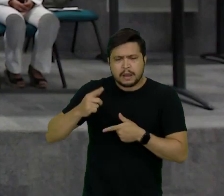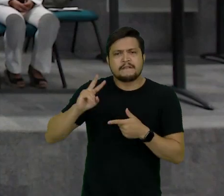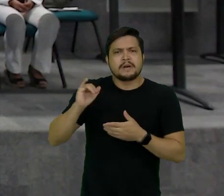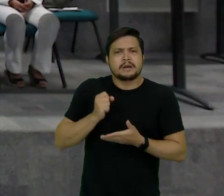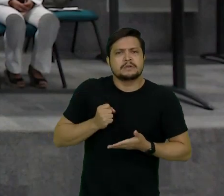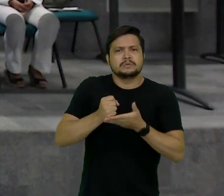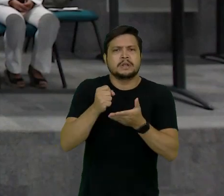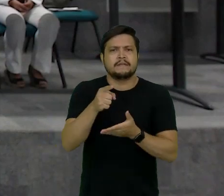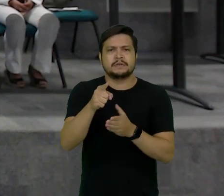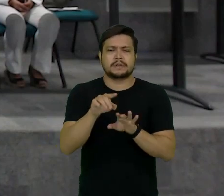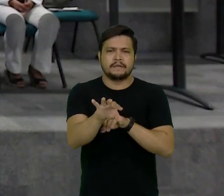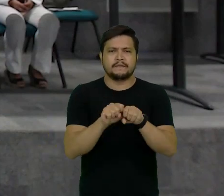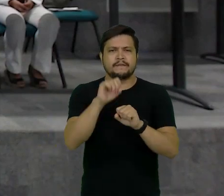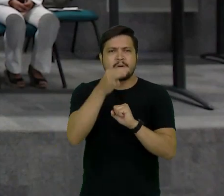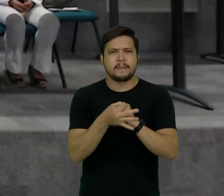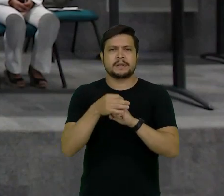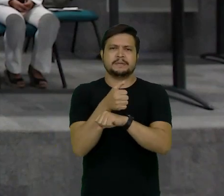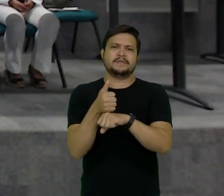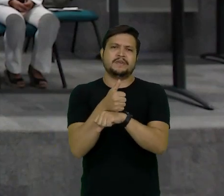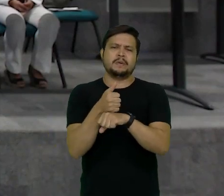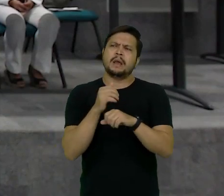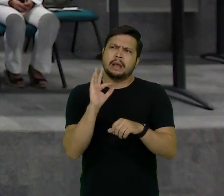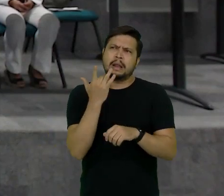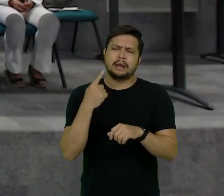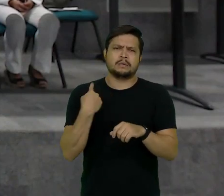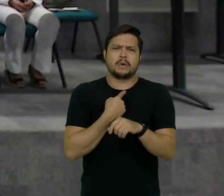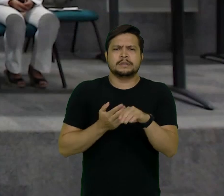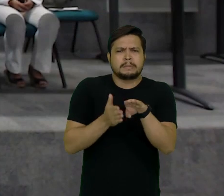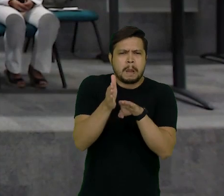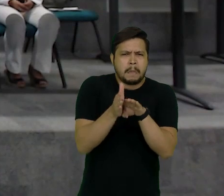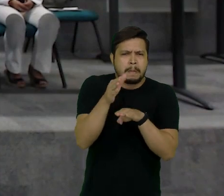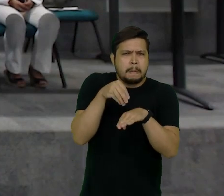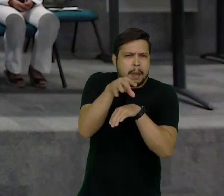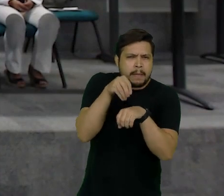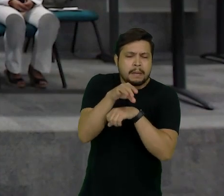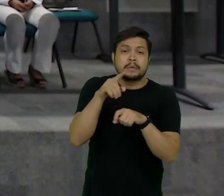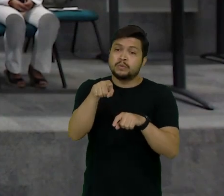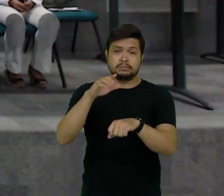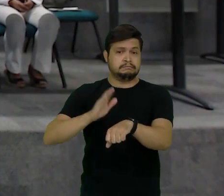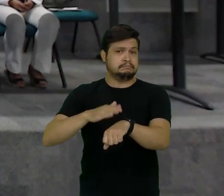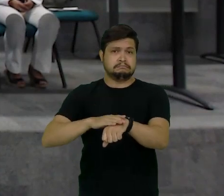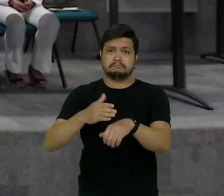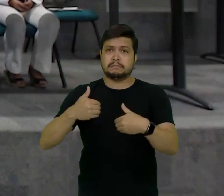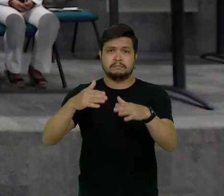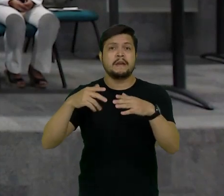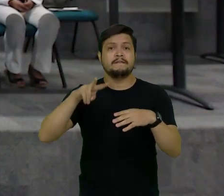formação profissional. Claro que a gente só norteia, vocês vão brilhar por si só,